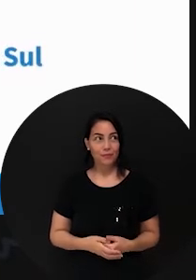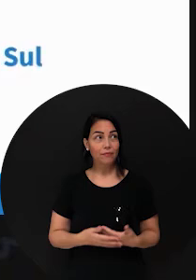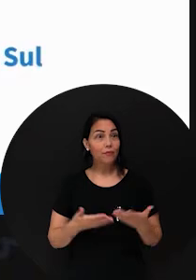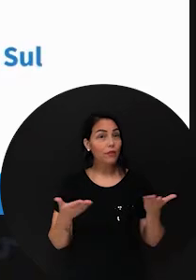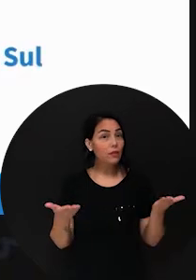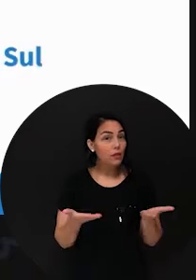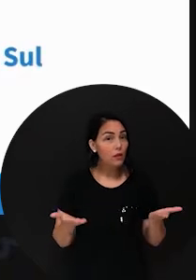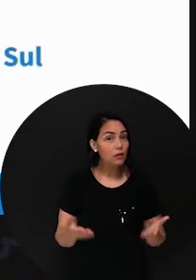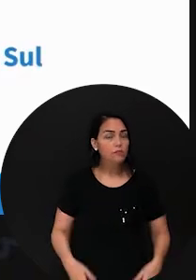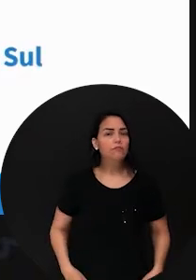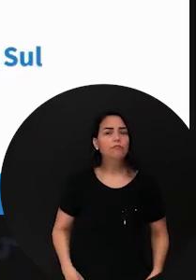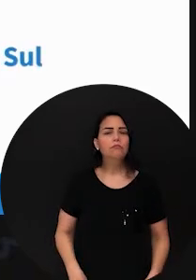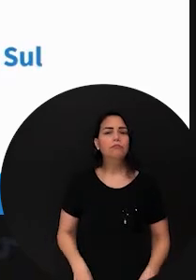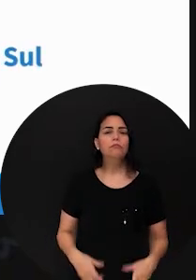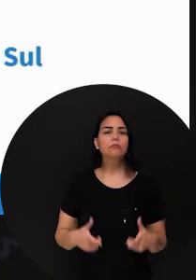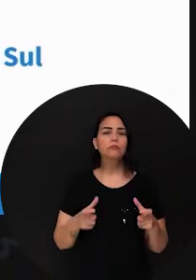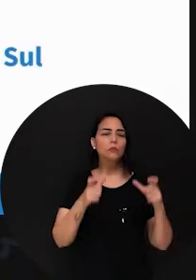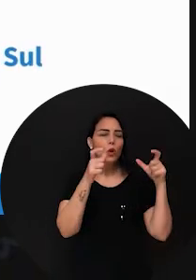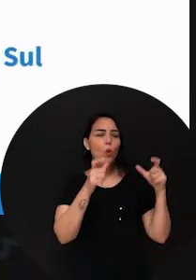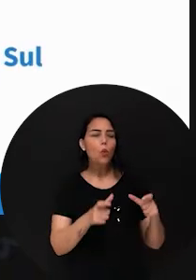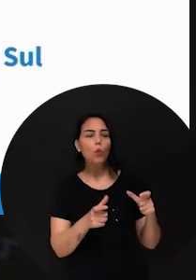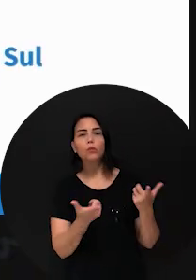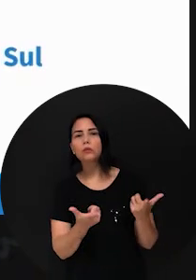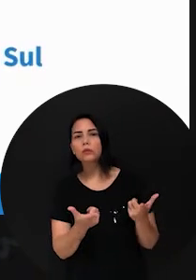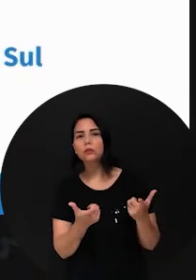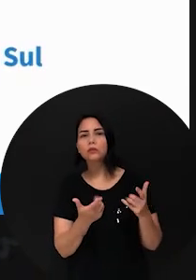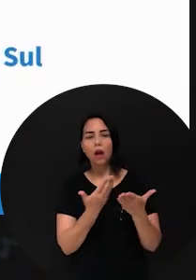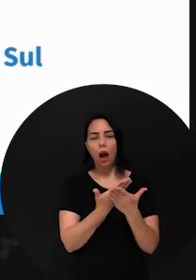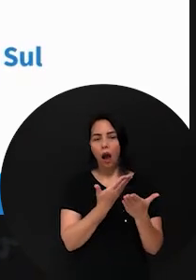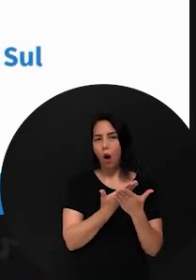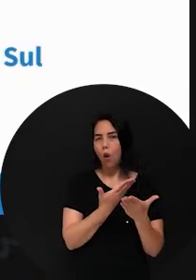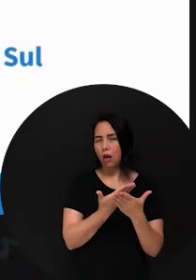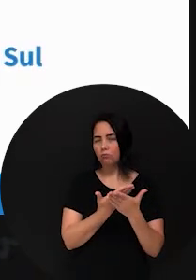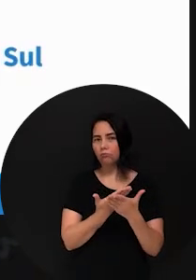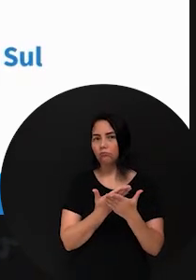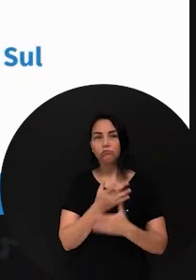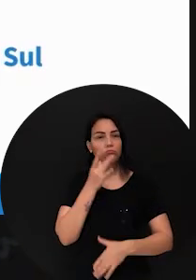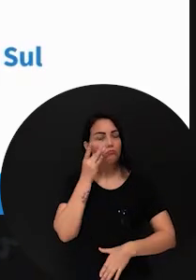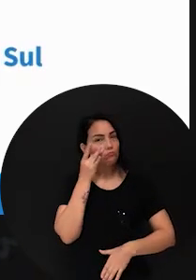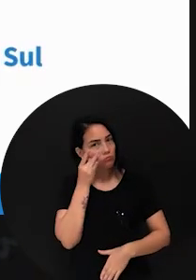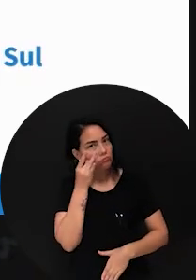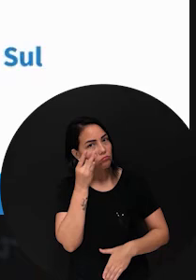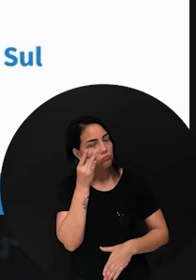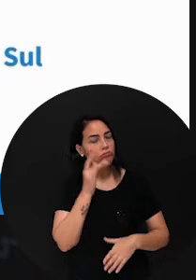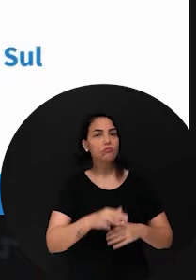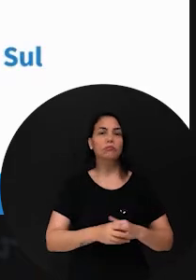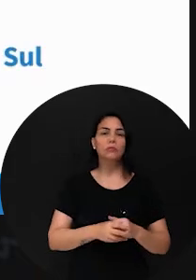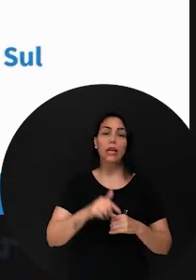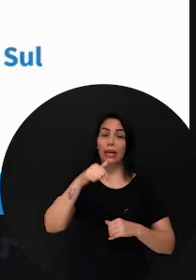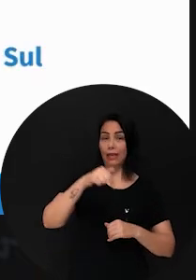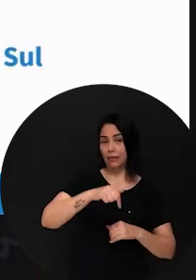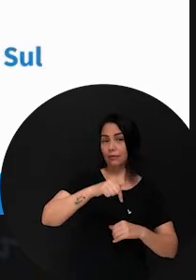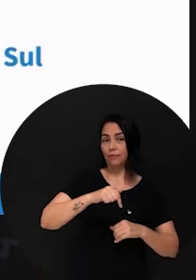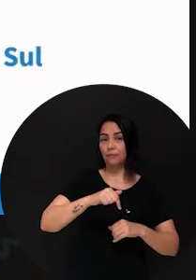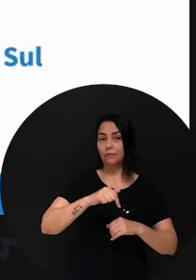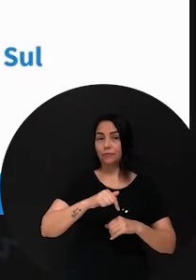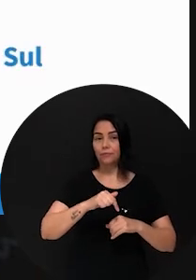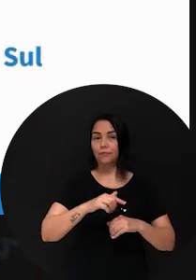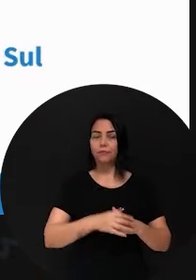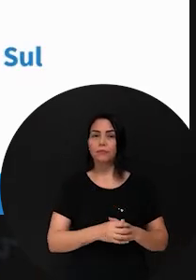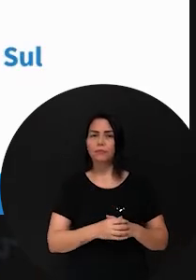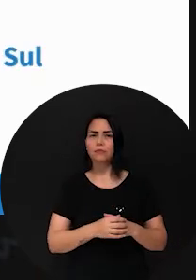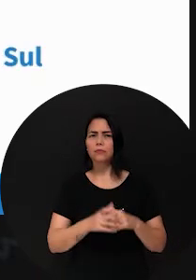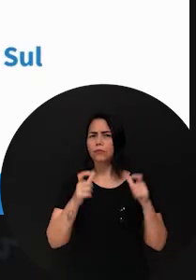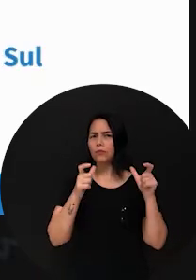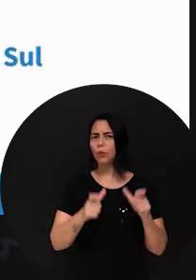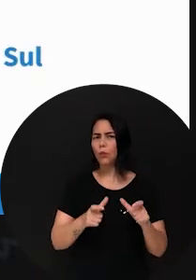Então, o período e o local das aulas. As aulas presenciais ocorrem, então, aqui na sede da